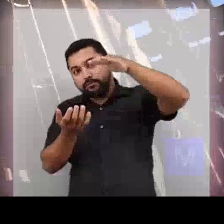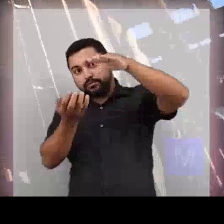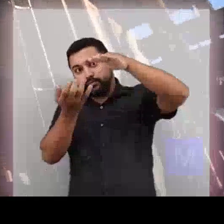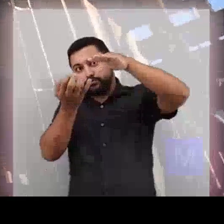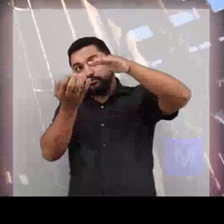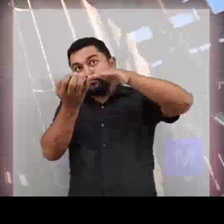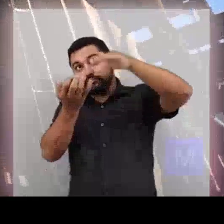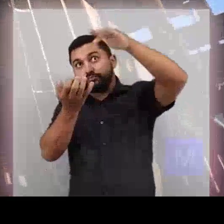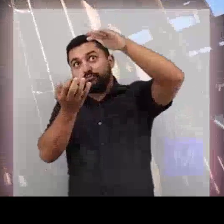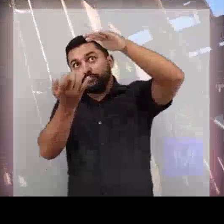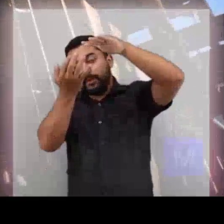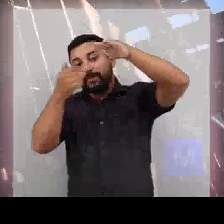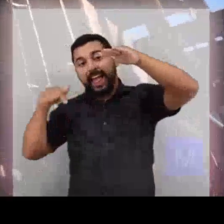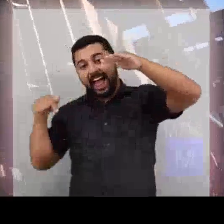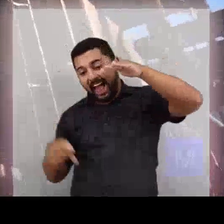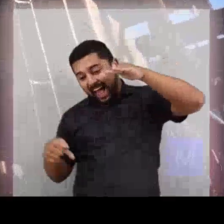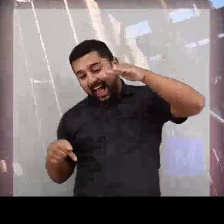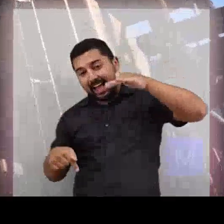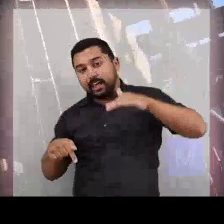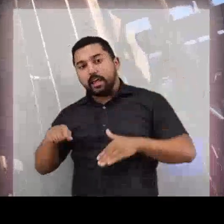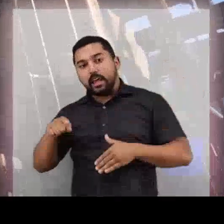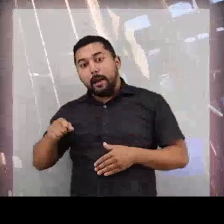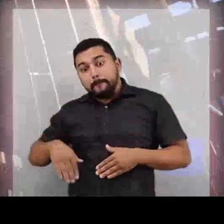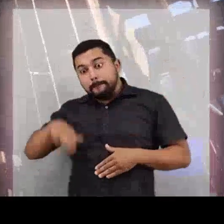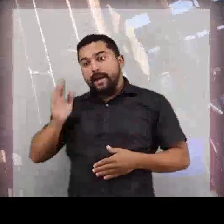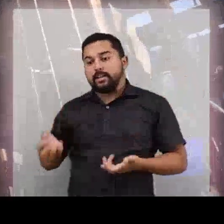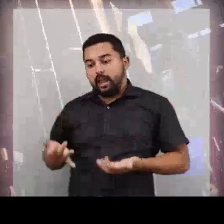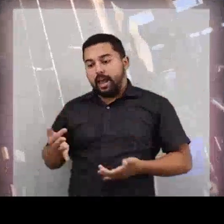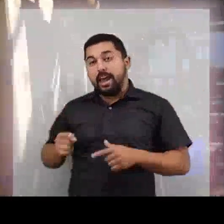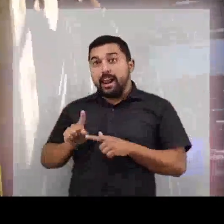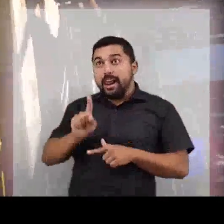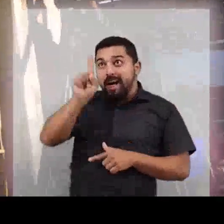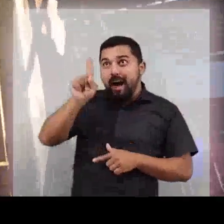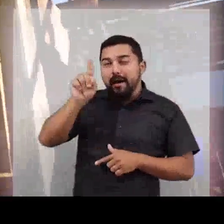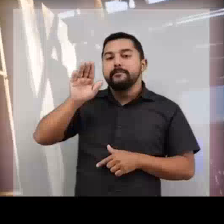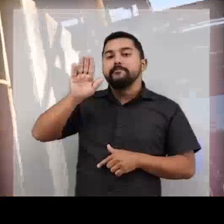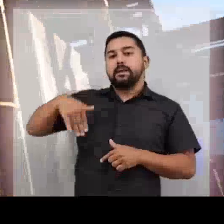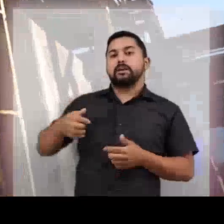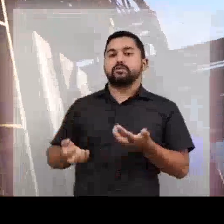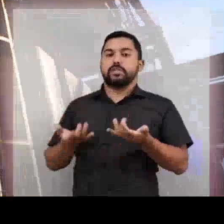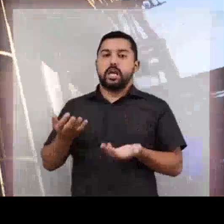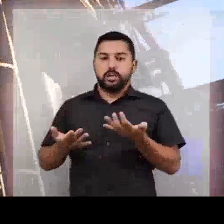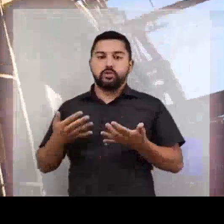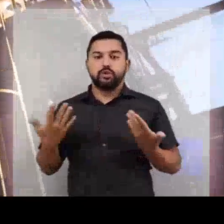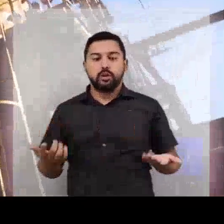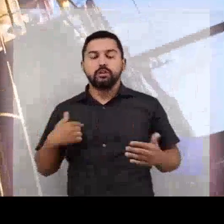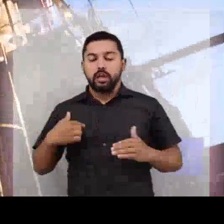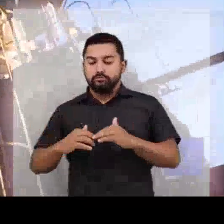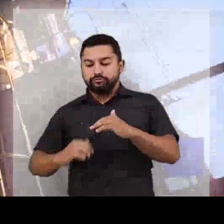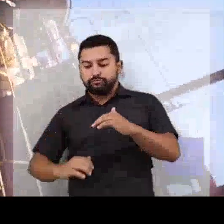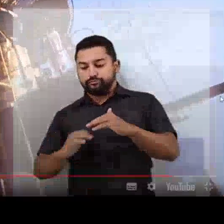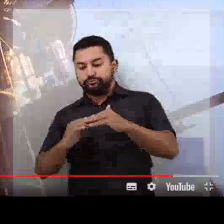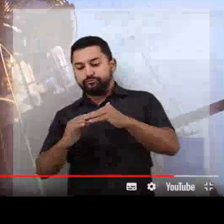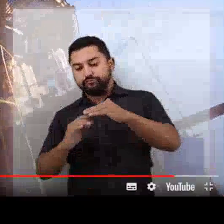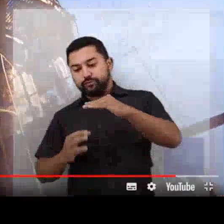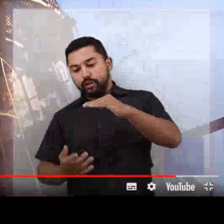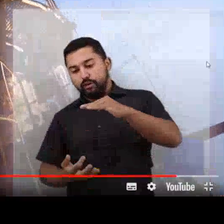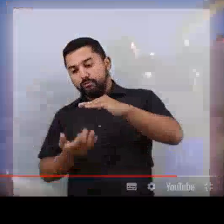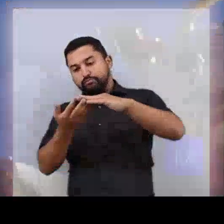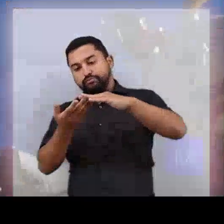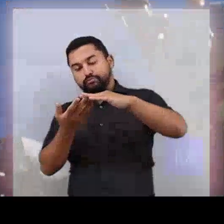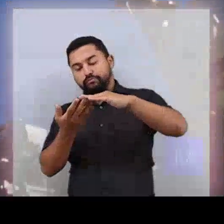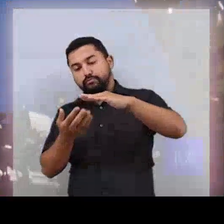ser diferente. Embaixo é o mais quente e lá em cima no topo é o mais frio. É em cada um desses andares que a separação vai acontecer. Conforme o vapor